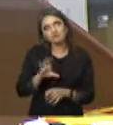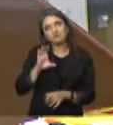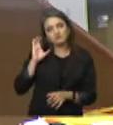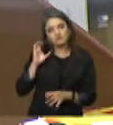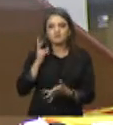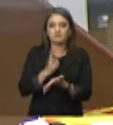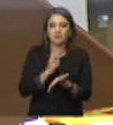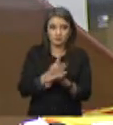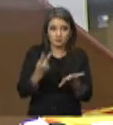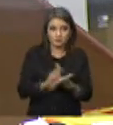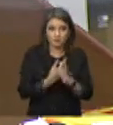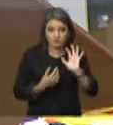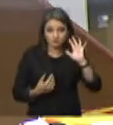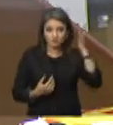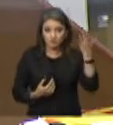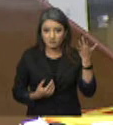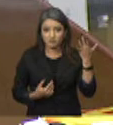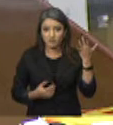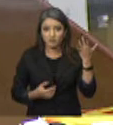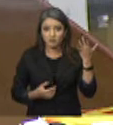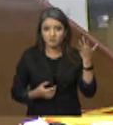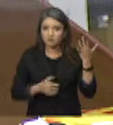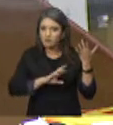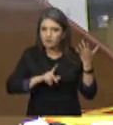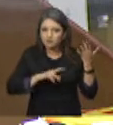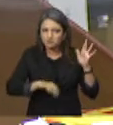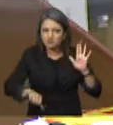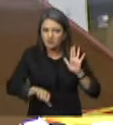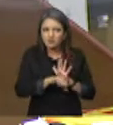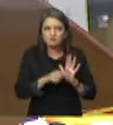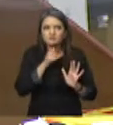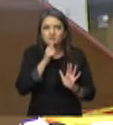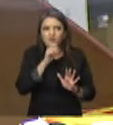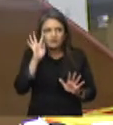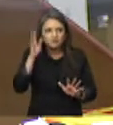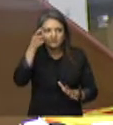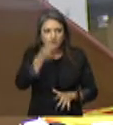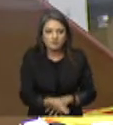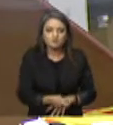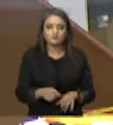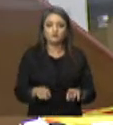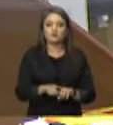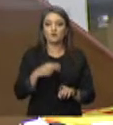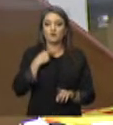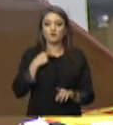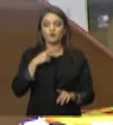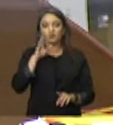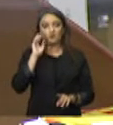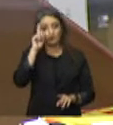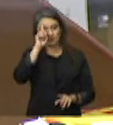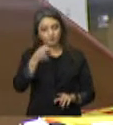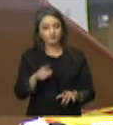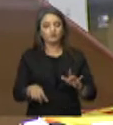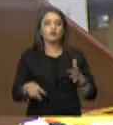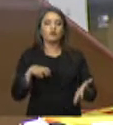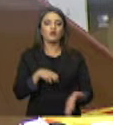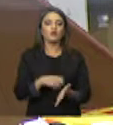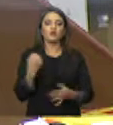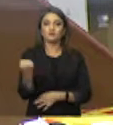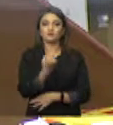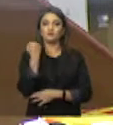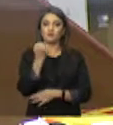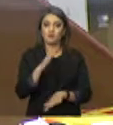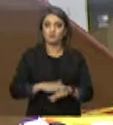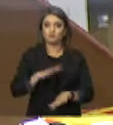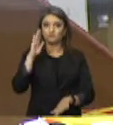no momento em que forem cometidas não sejam delituosos de acordo com o direito aplicável tampouco se pode impor pena mais grave o aplicável no momento